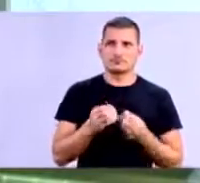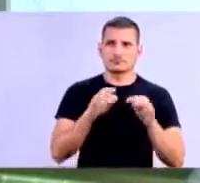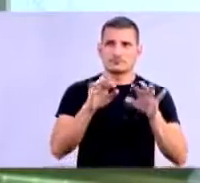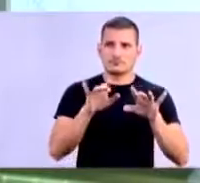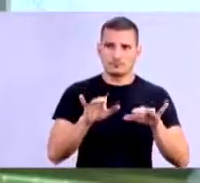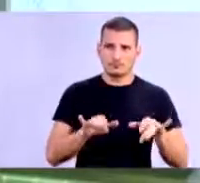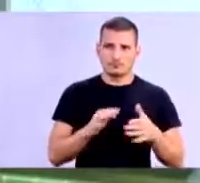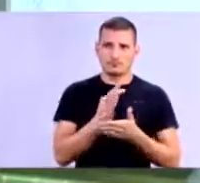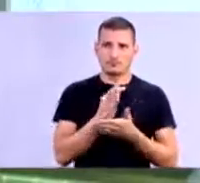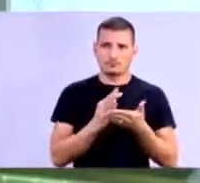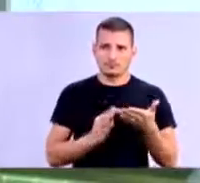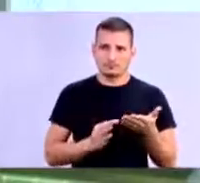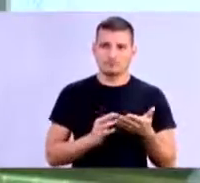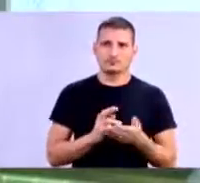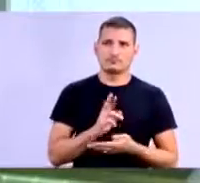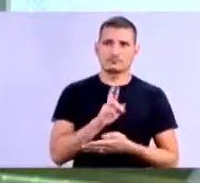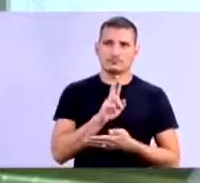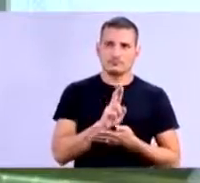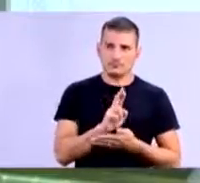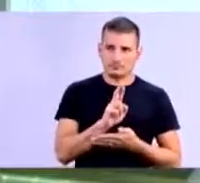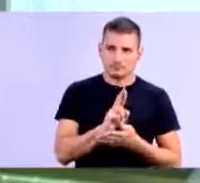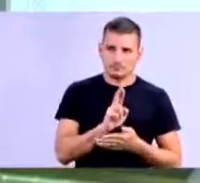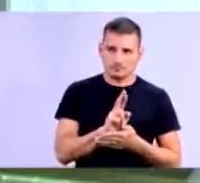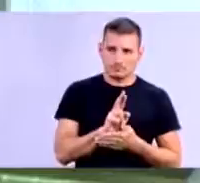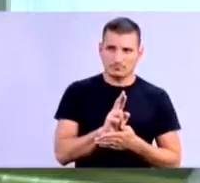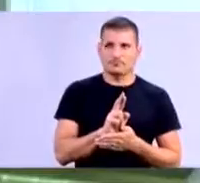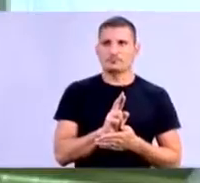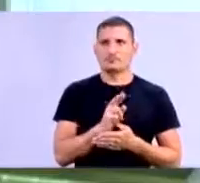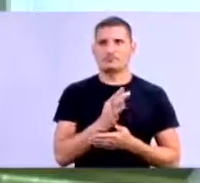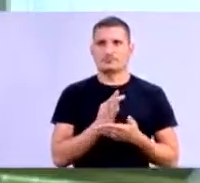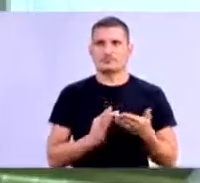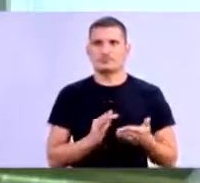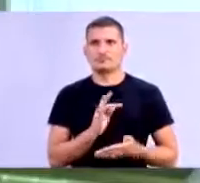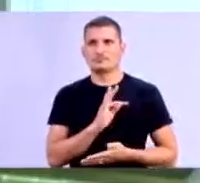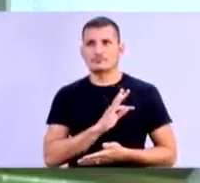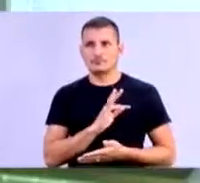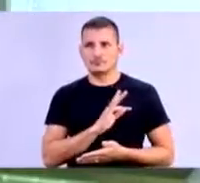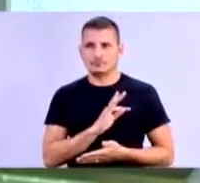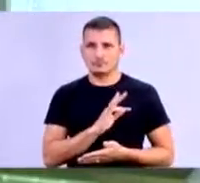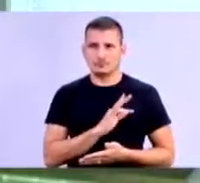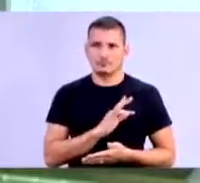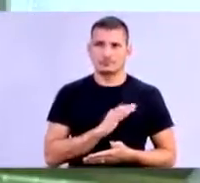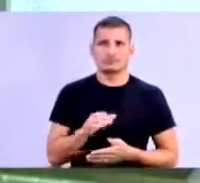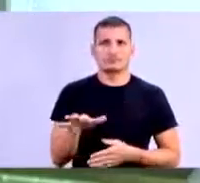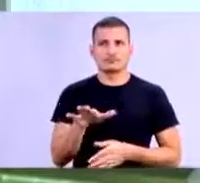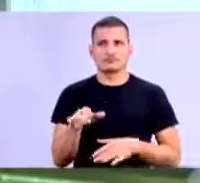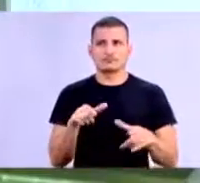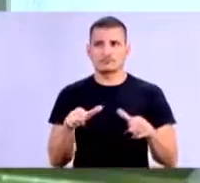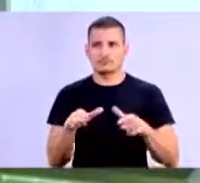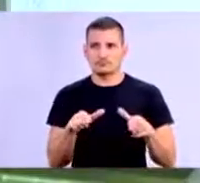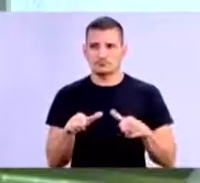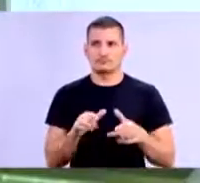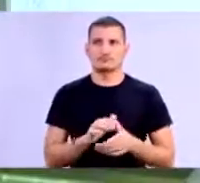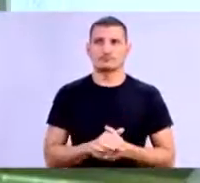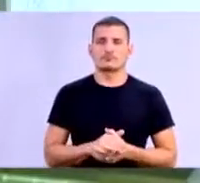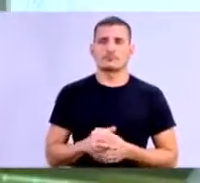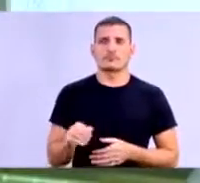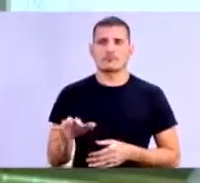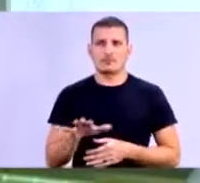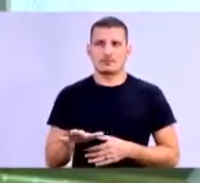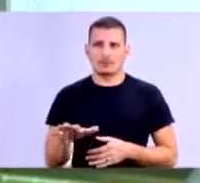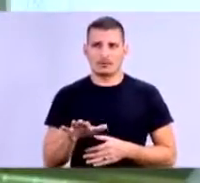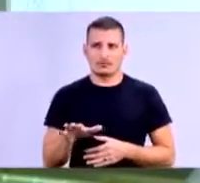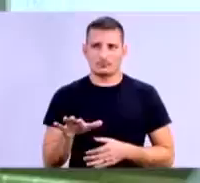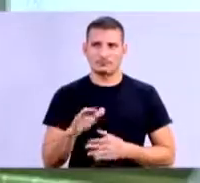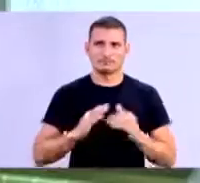um texto, uma redação oficial, um texto técnico para o ambiente de trabalho, especialmente para o ambiente